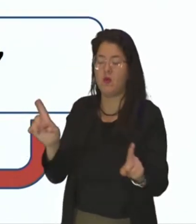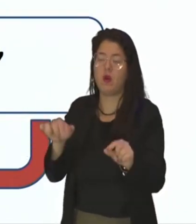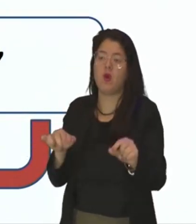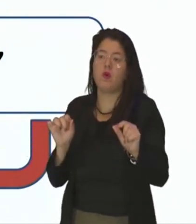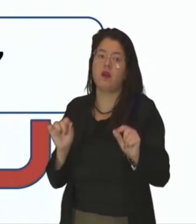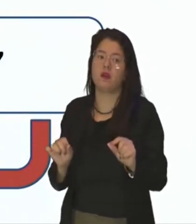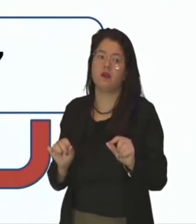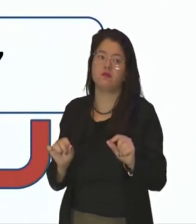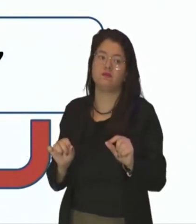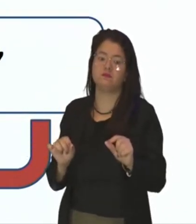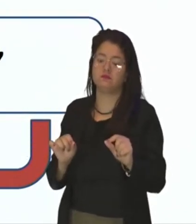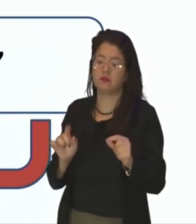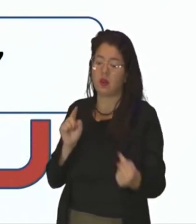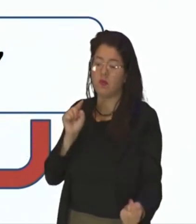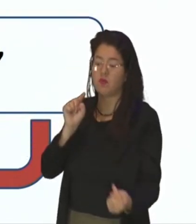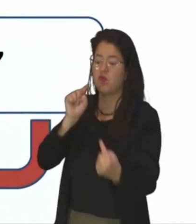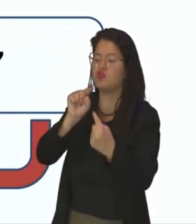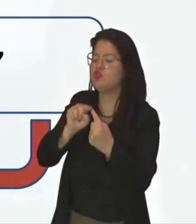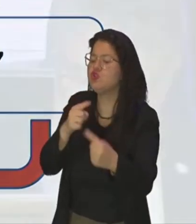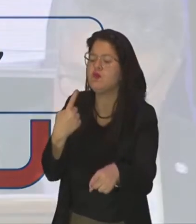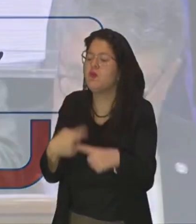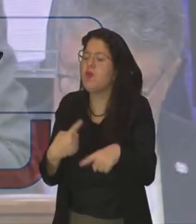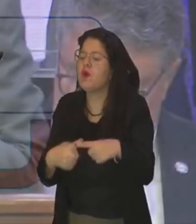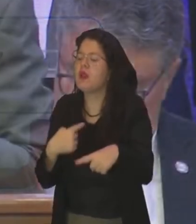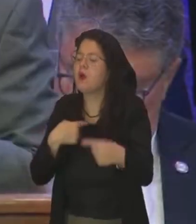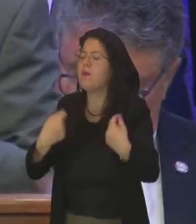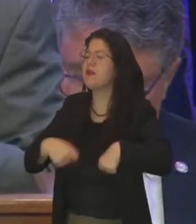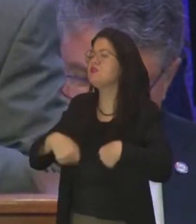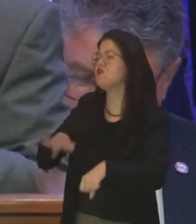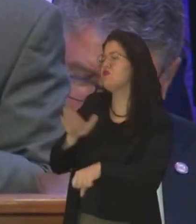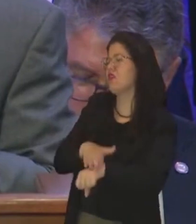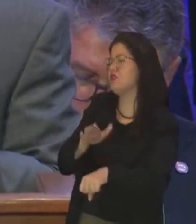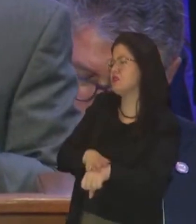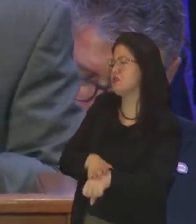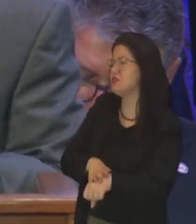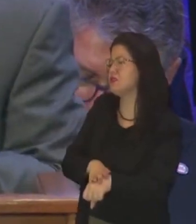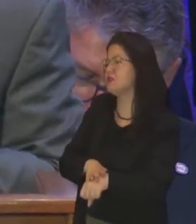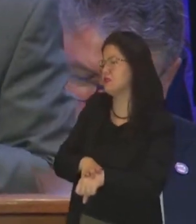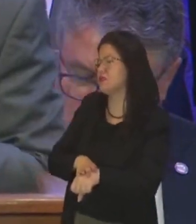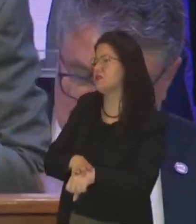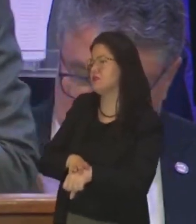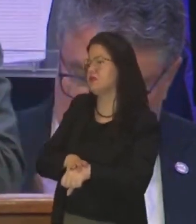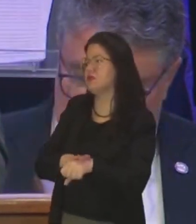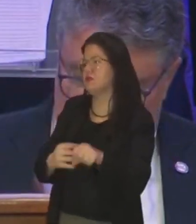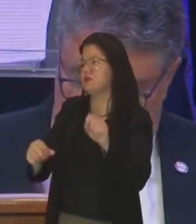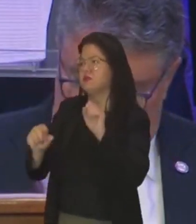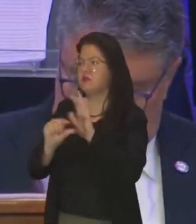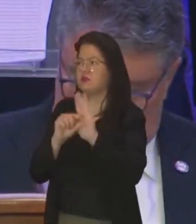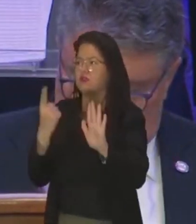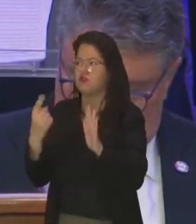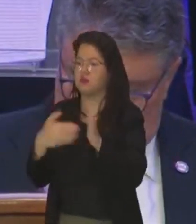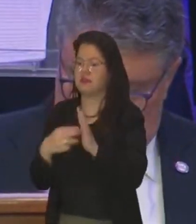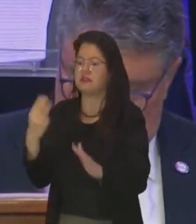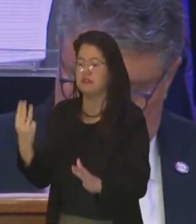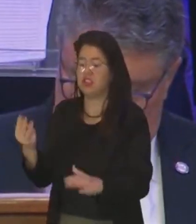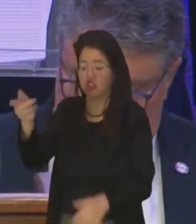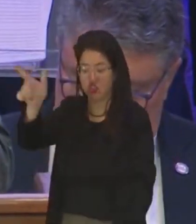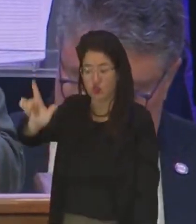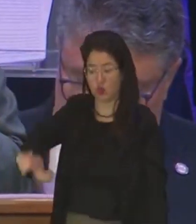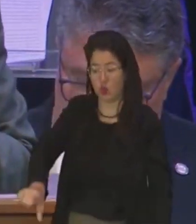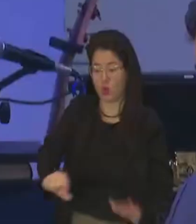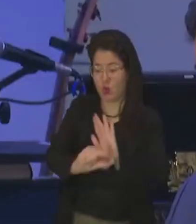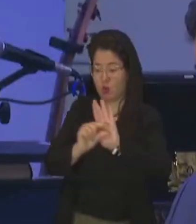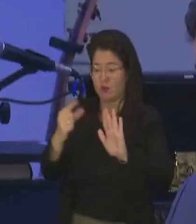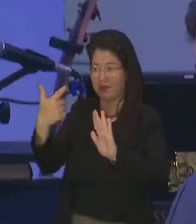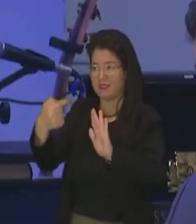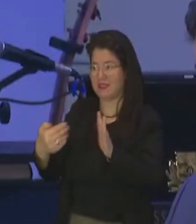tem razões. Por que eu devo fazer isso que está escrito nos versos de 1 a 3? De novo, nos versículos